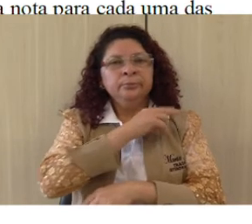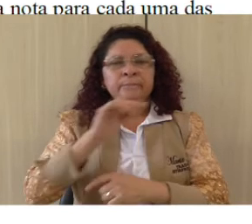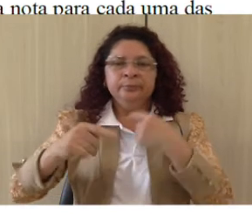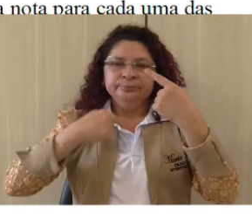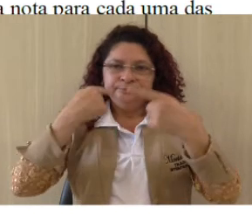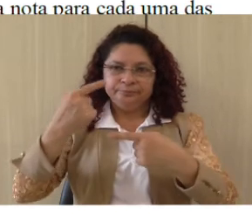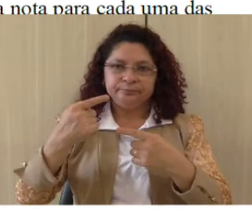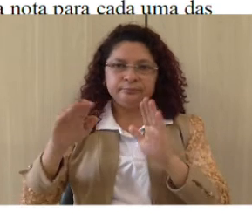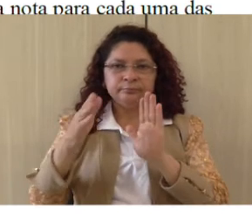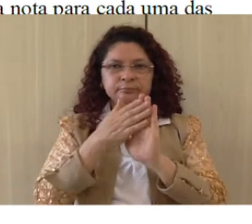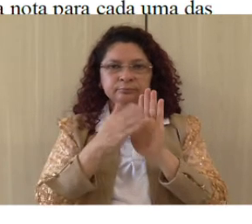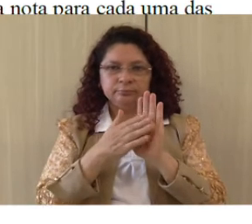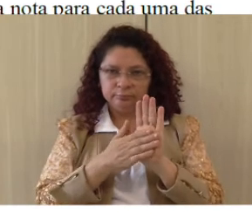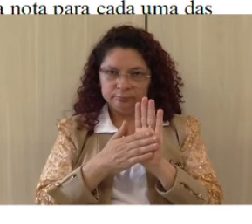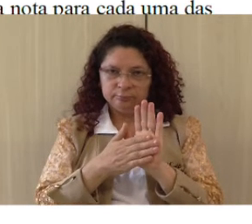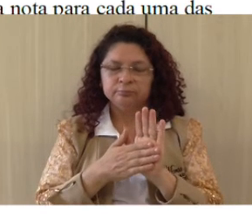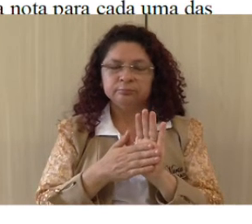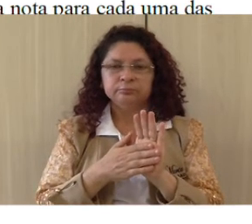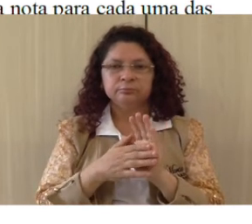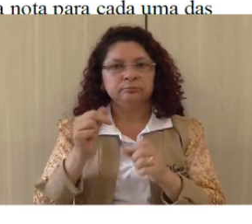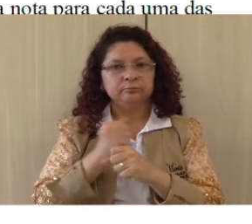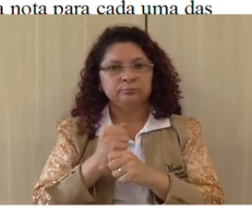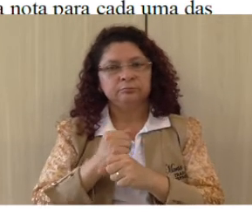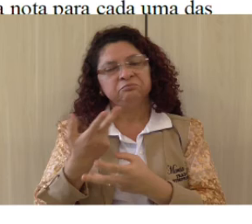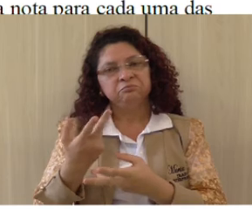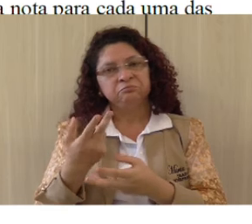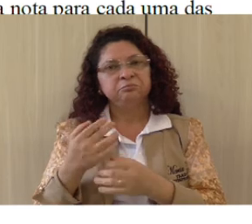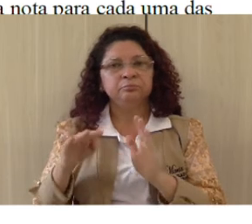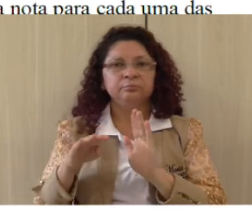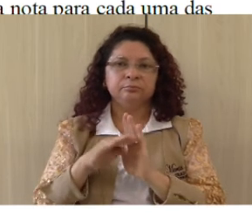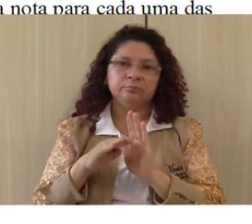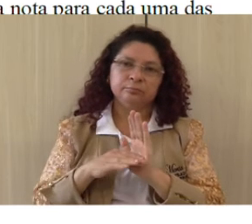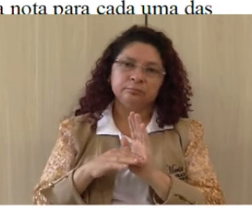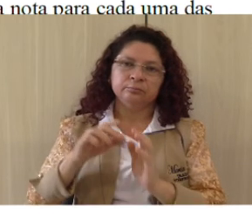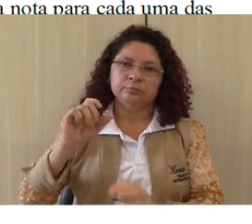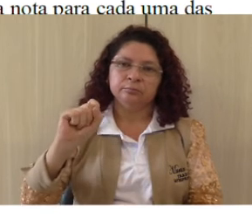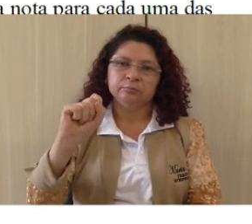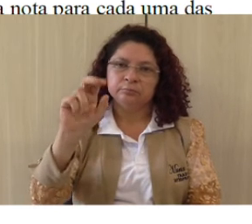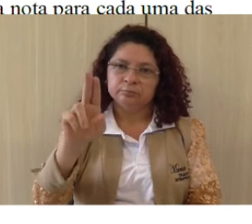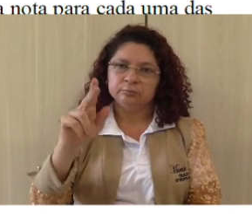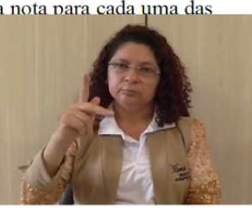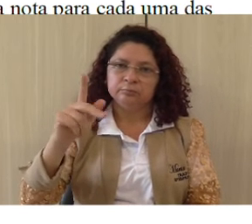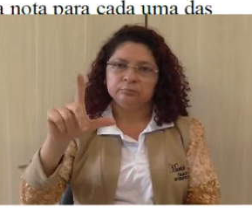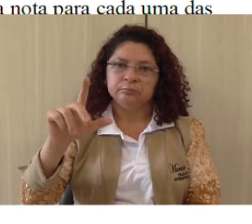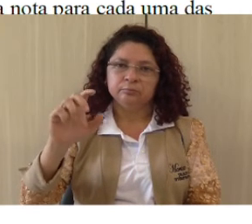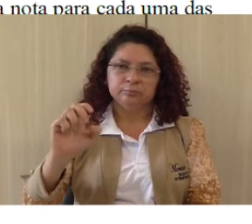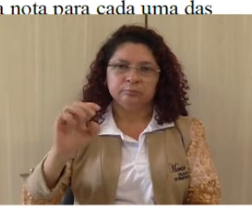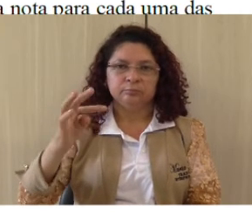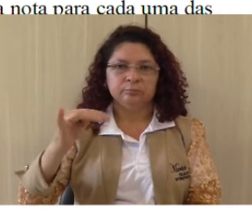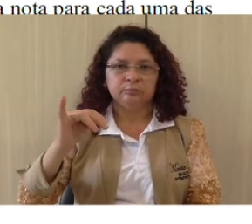outro modelo que não seriado anual, exemplo, supletivo, deverá ser inserida uma única média para